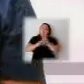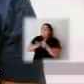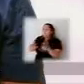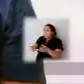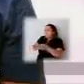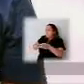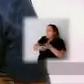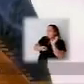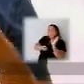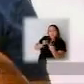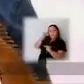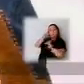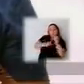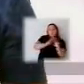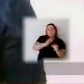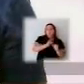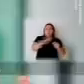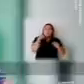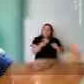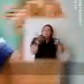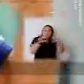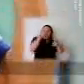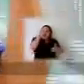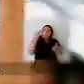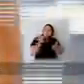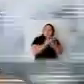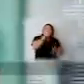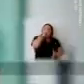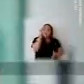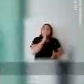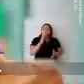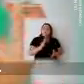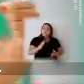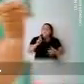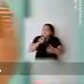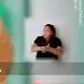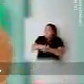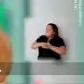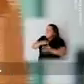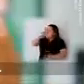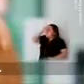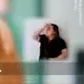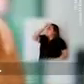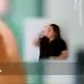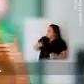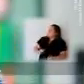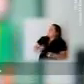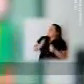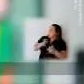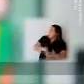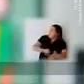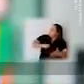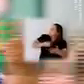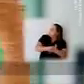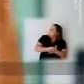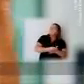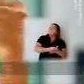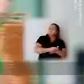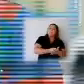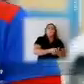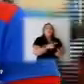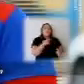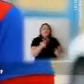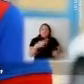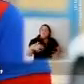nosso Brasil Eu vejo que agora é a hora da mudança E nós precisamos acreditar nesse Brasil Uma pessoa de pulso como é Bolsonaro Uma pessoa